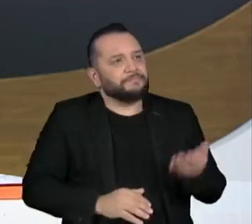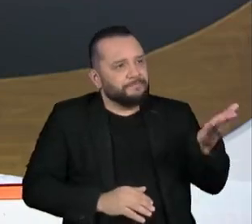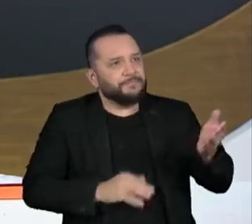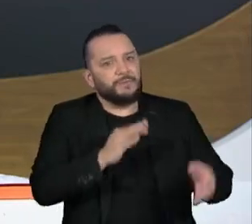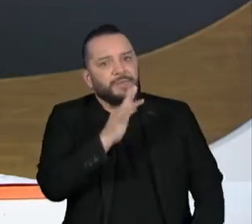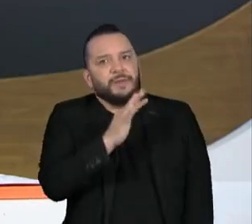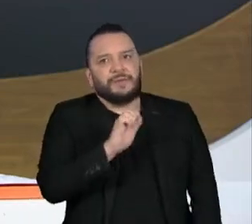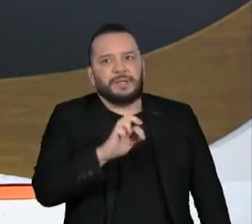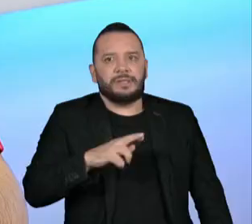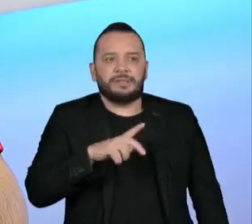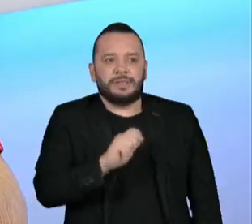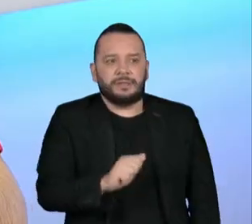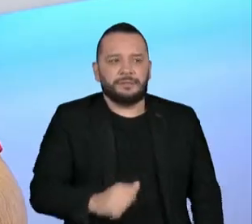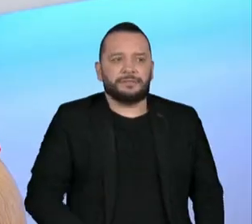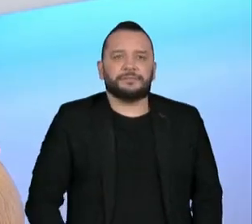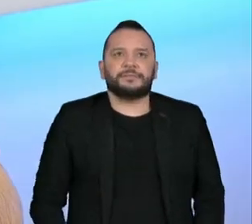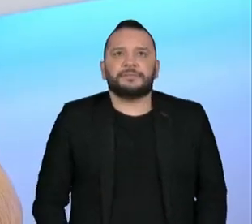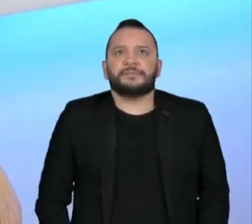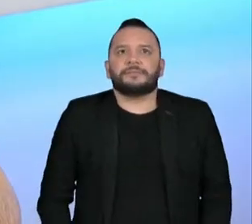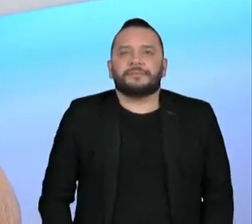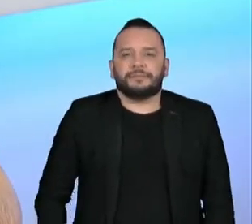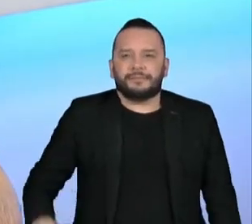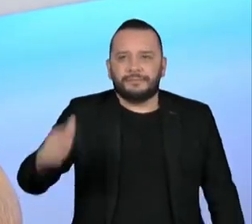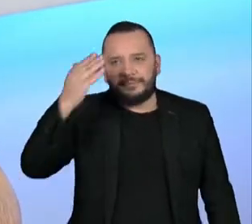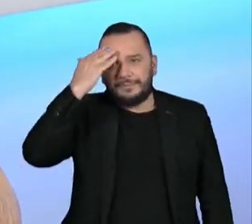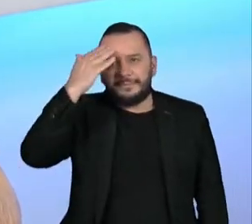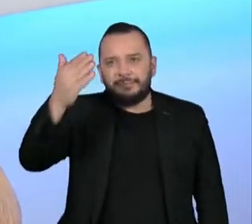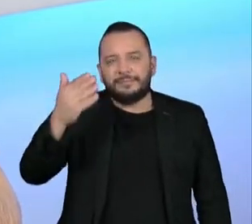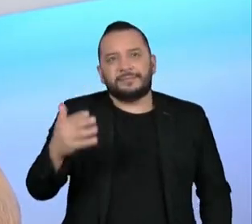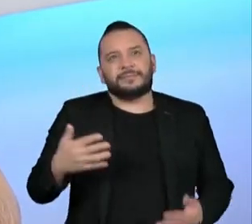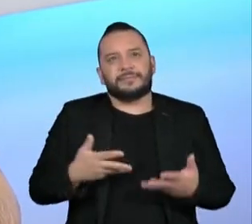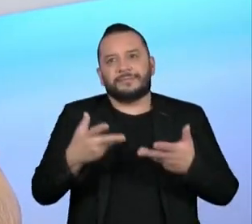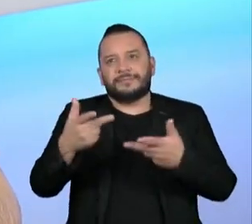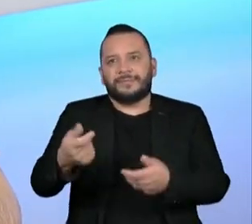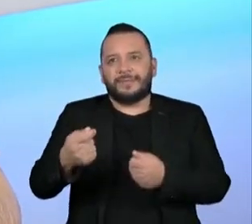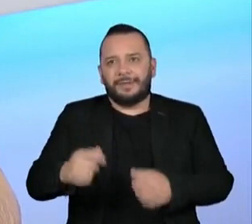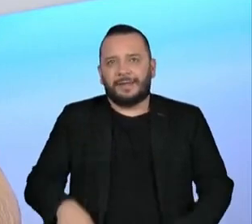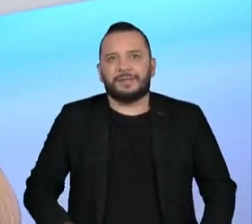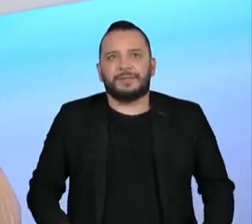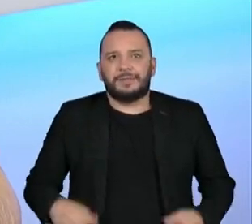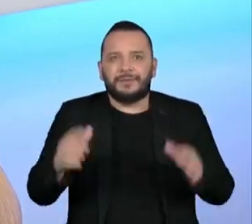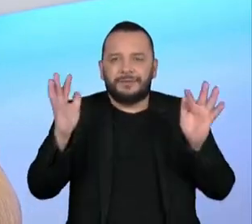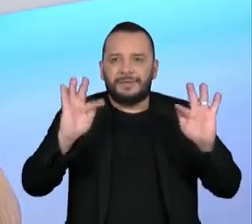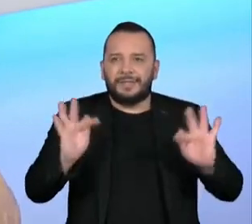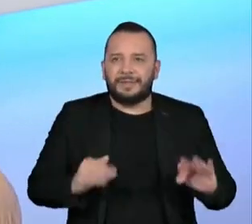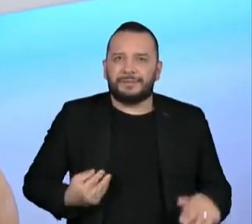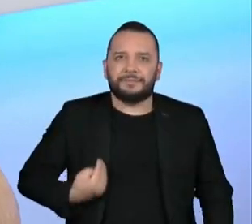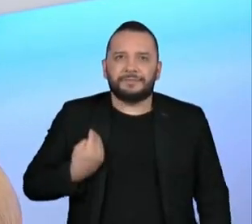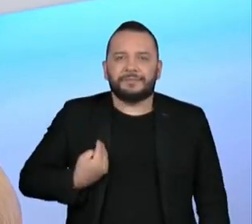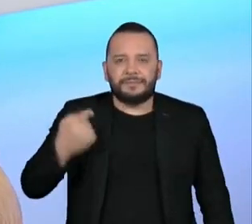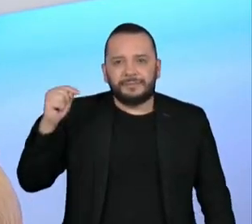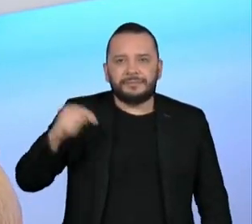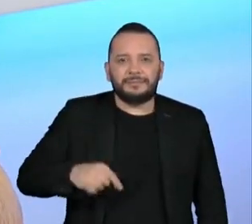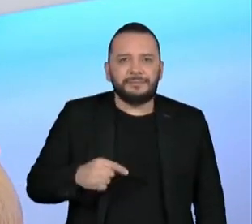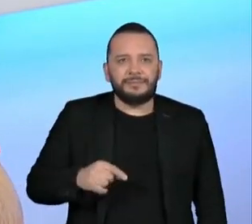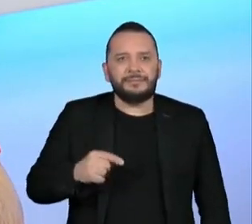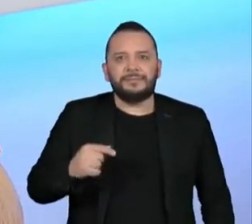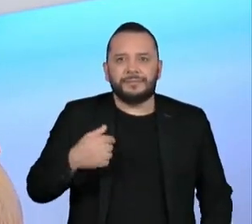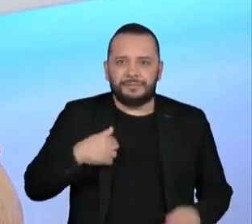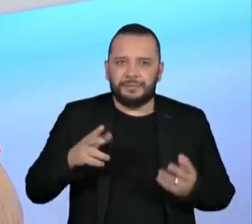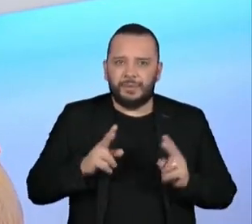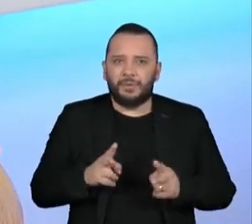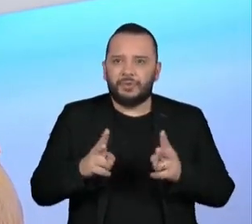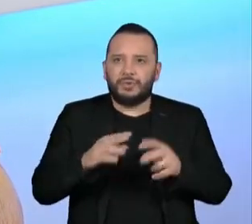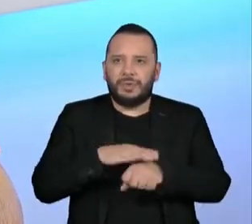Anda, por favor. Walter, obrigada pelo convite. Boa noite. Feliz de estar aqui. Queria seguir um pouco nessa